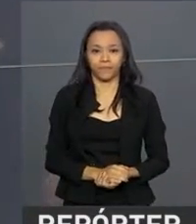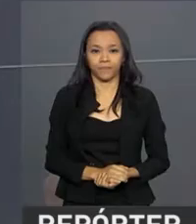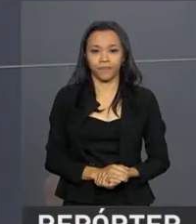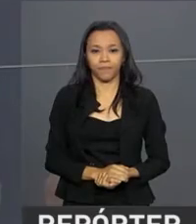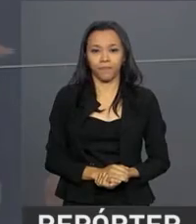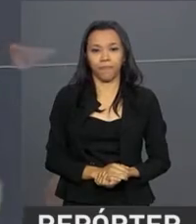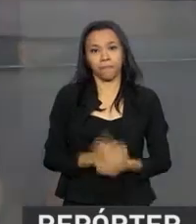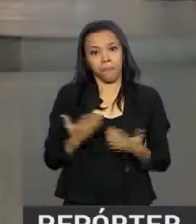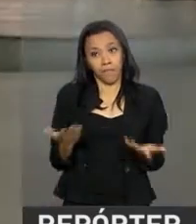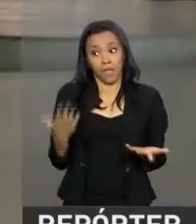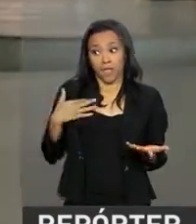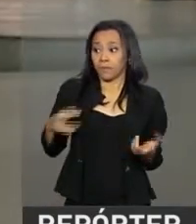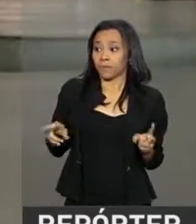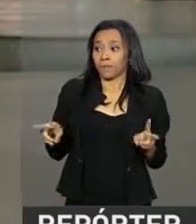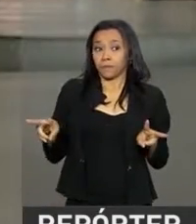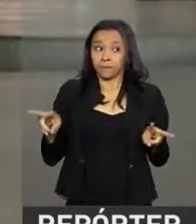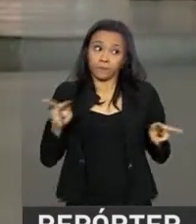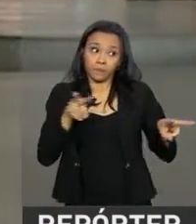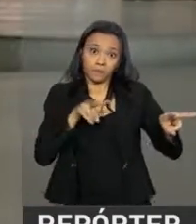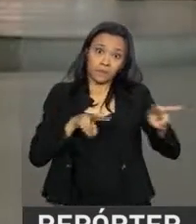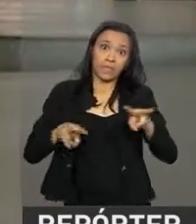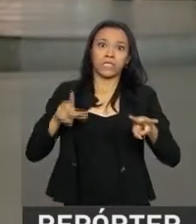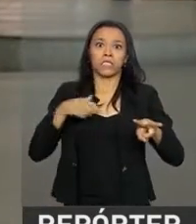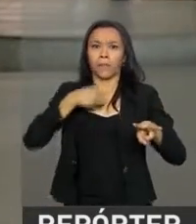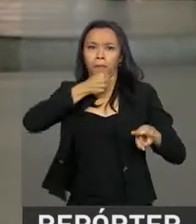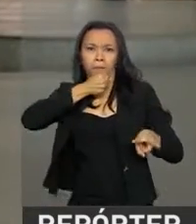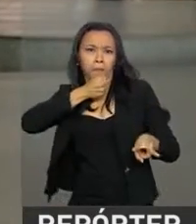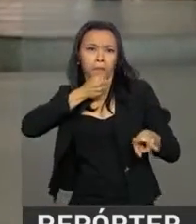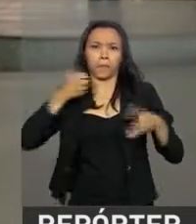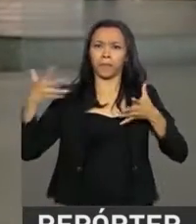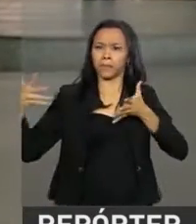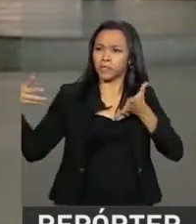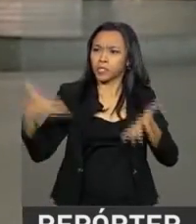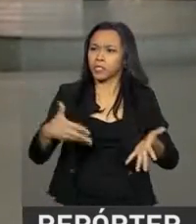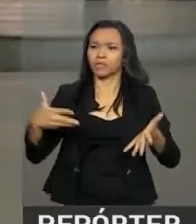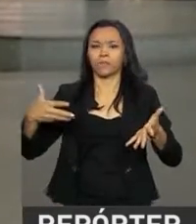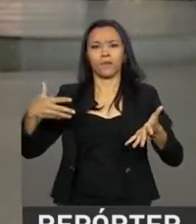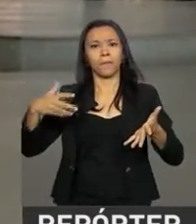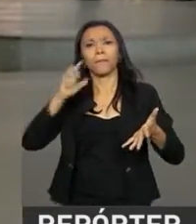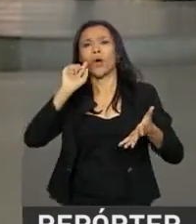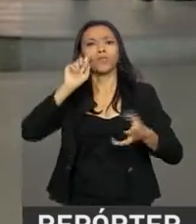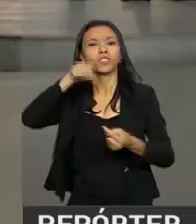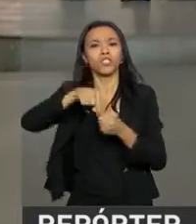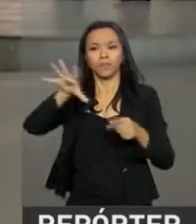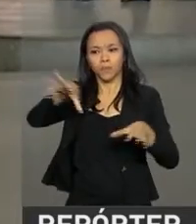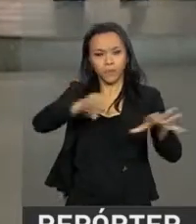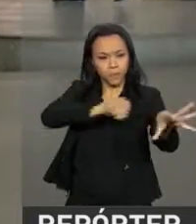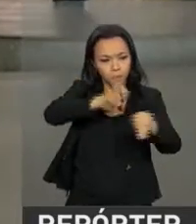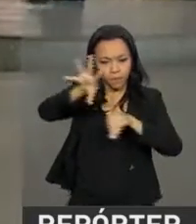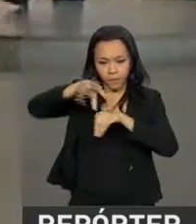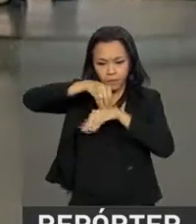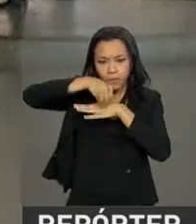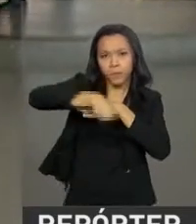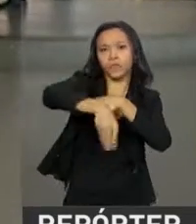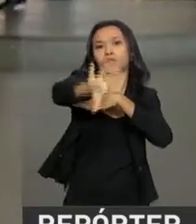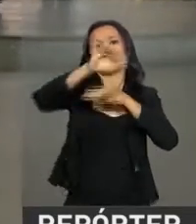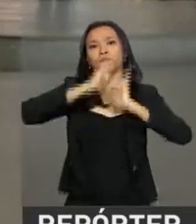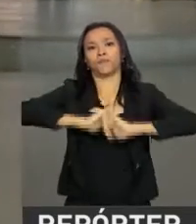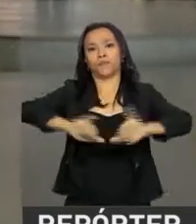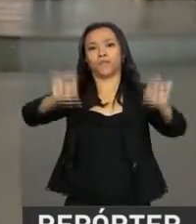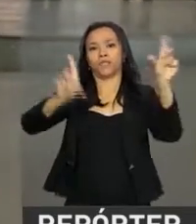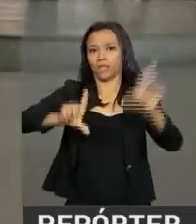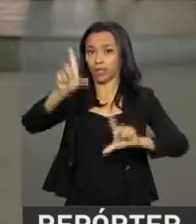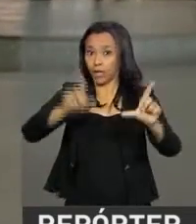Olha, Renata, por aqui a imprensa em peso para acompanhar e divulgar o resultado desse encontro.